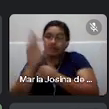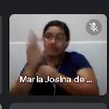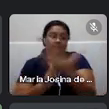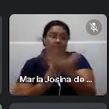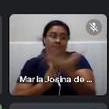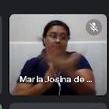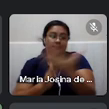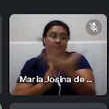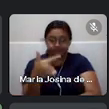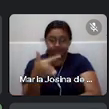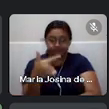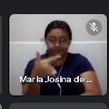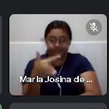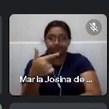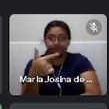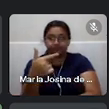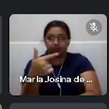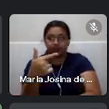L